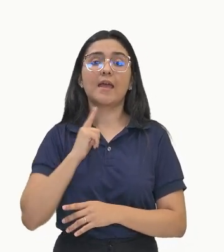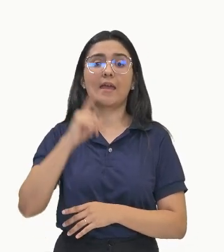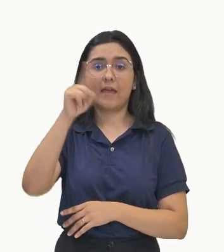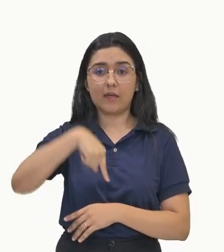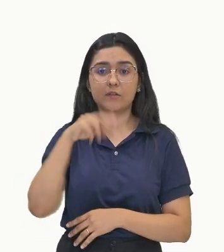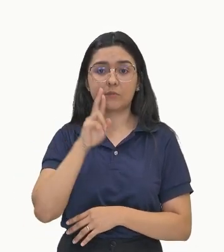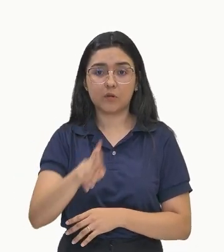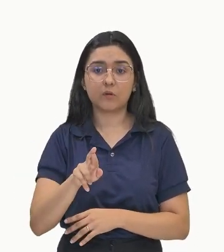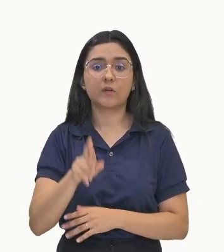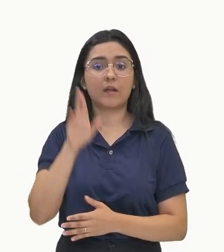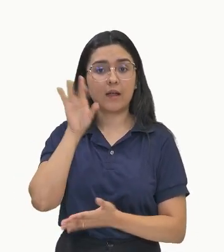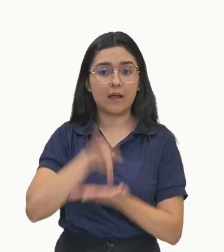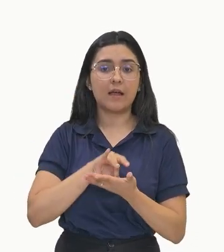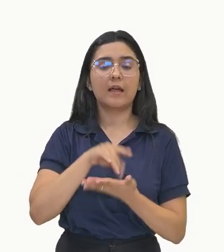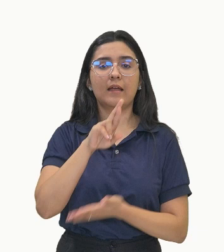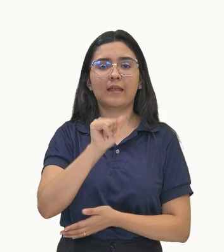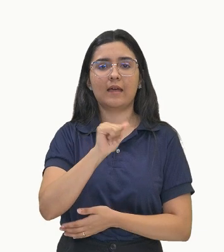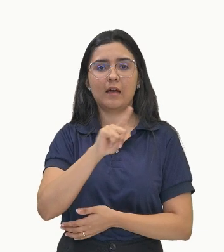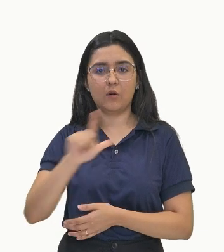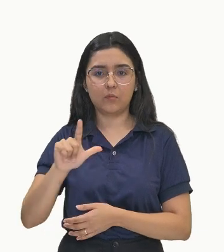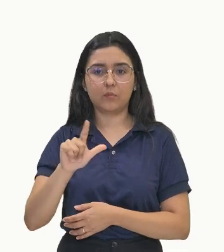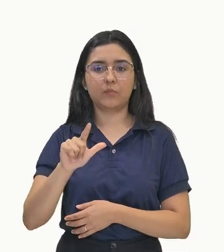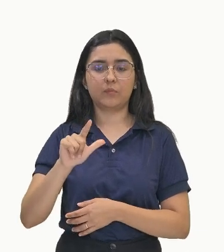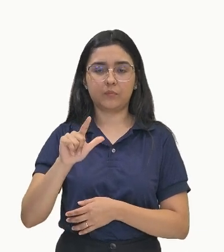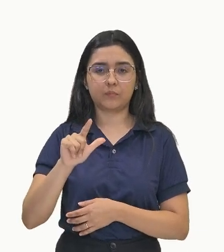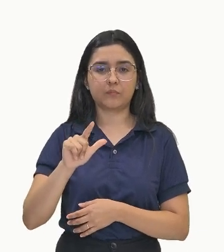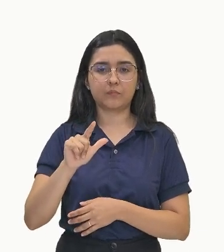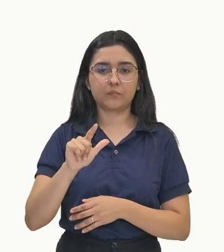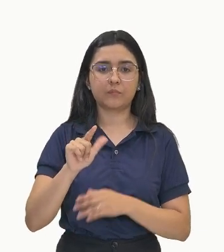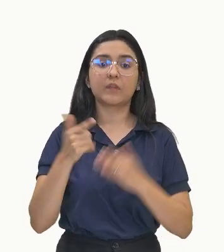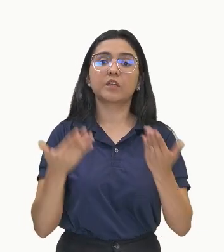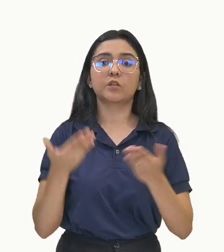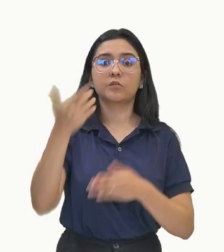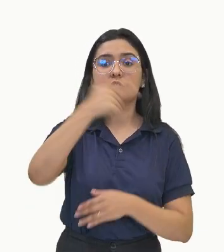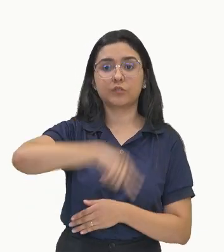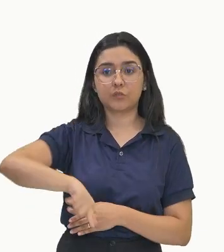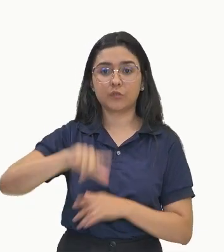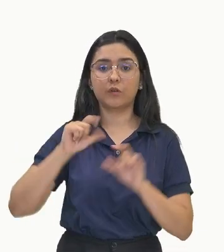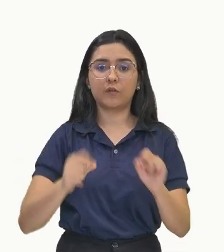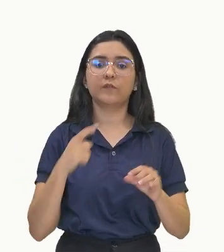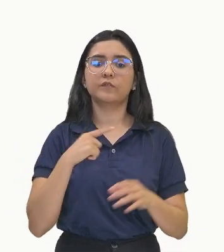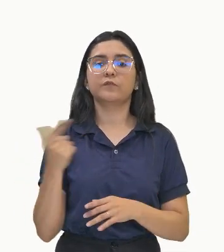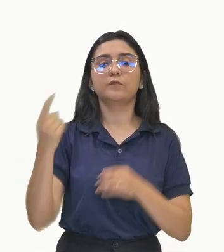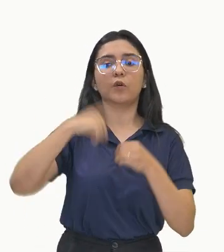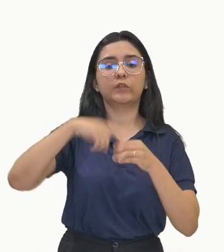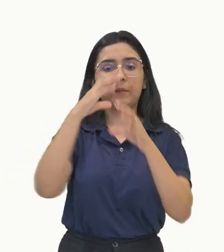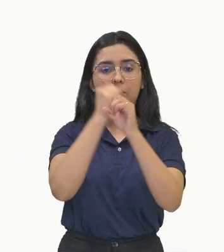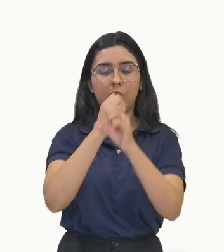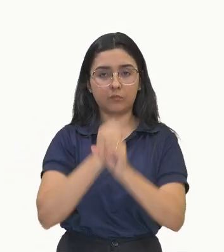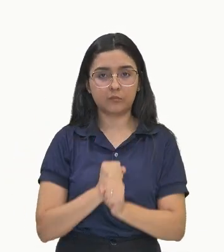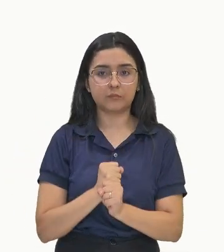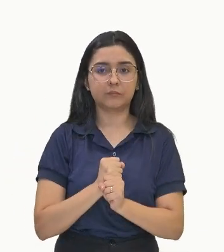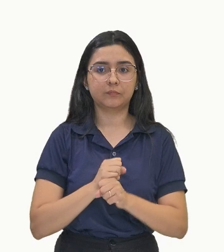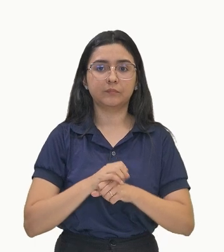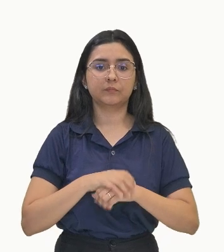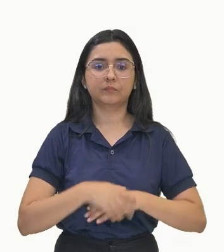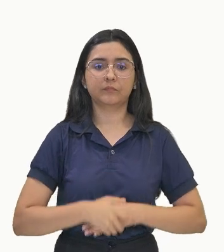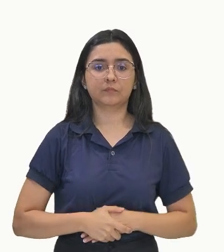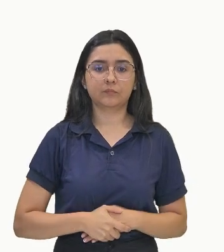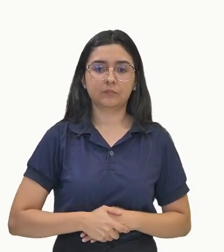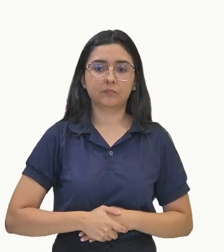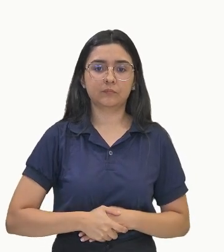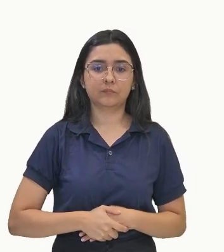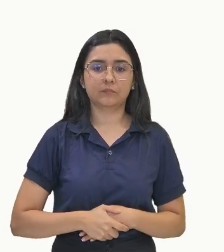rendimento real, tá? E aí, novamente, nós vamos lá para o cálculo. Rendimento é igual